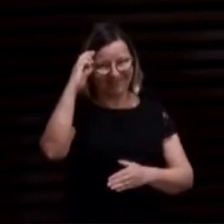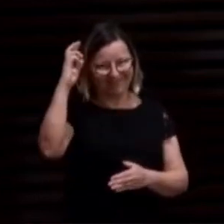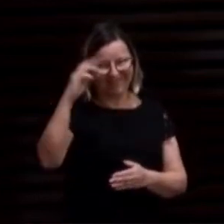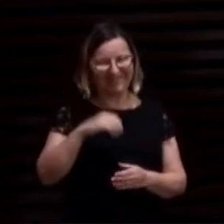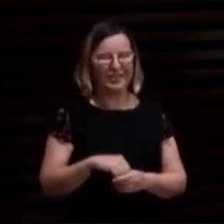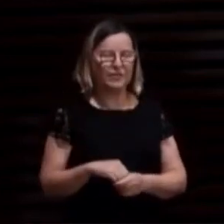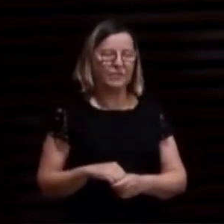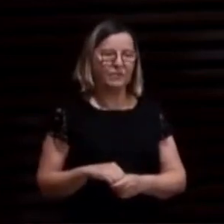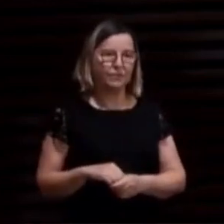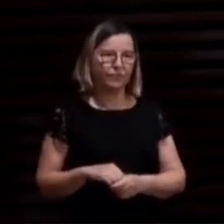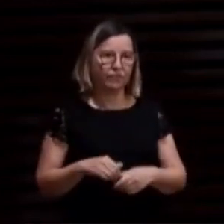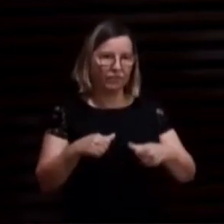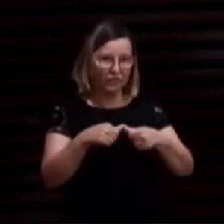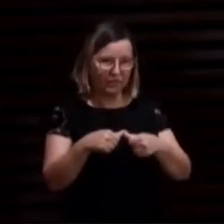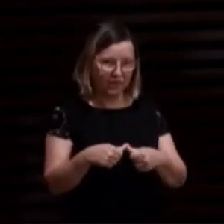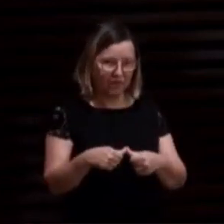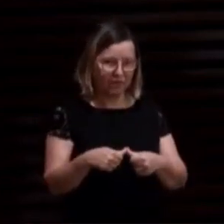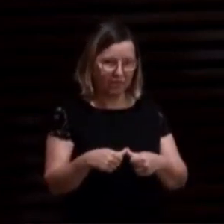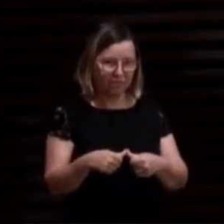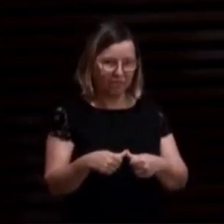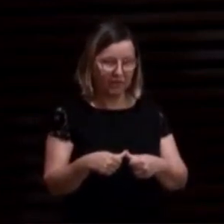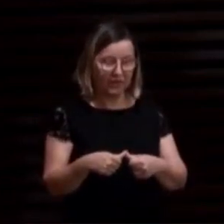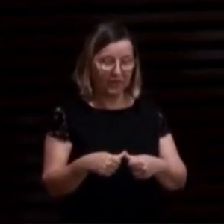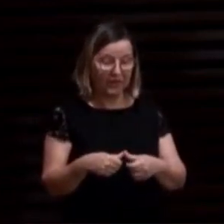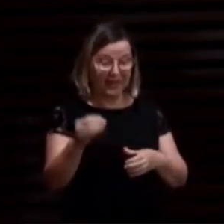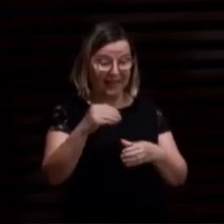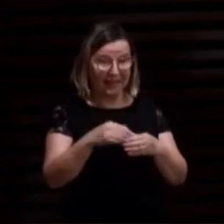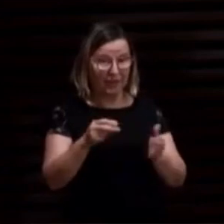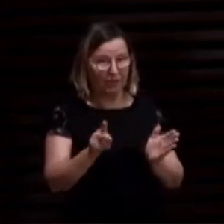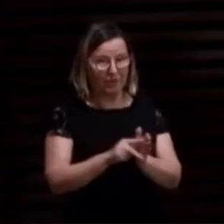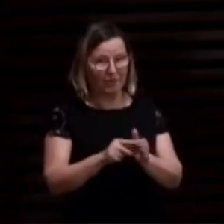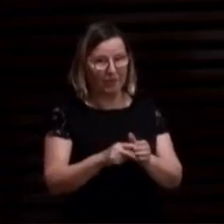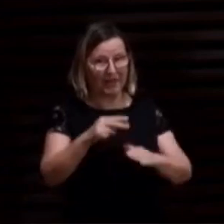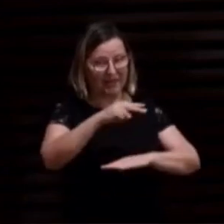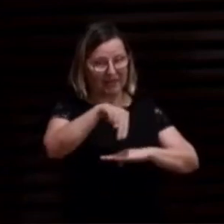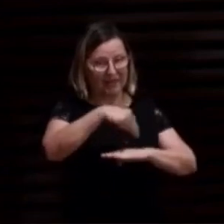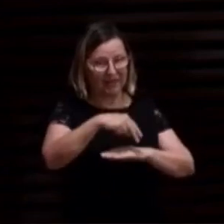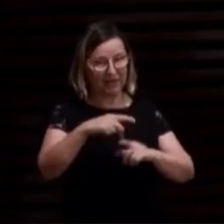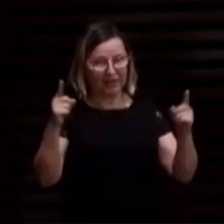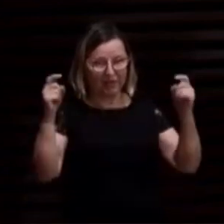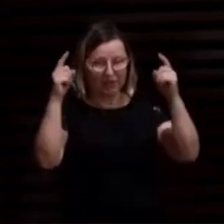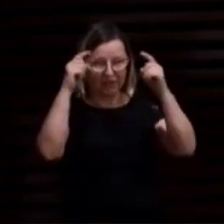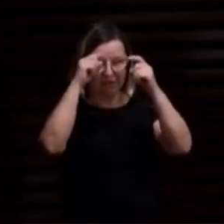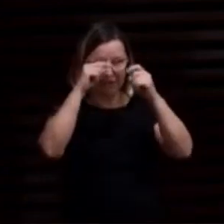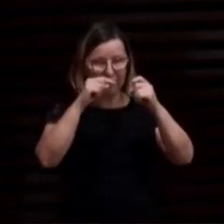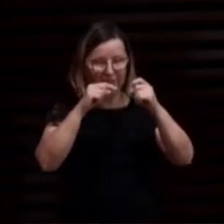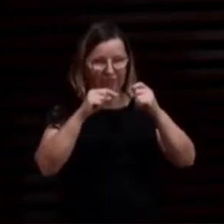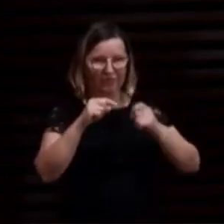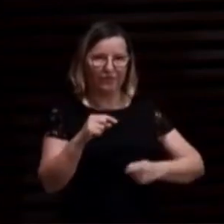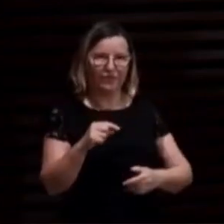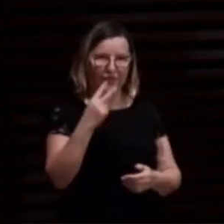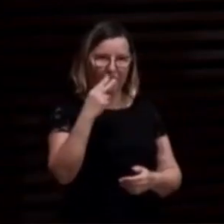E é isto dentro da própria nação. É difícil a gente pegar aqui numa mensagem assim